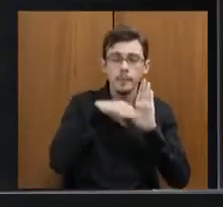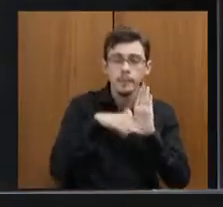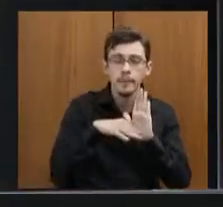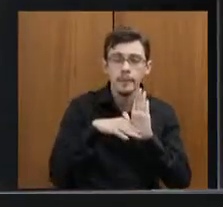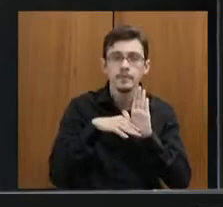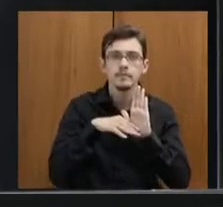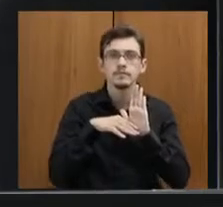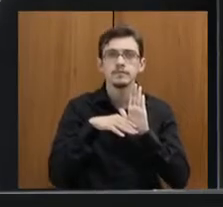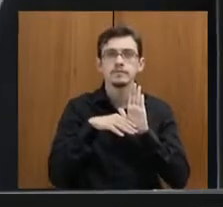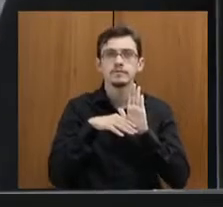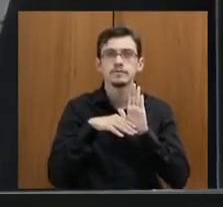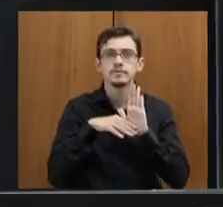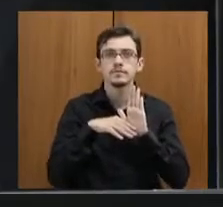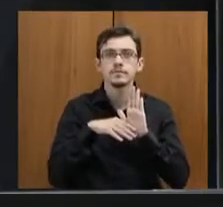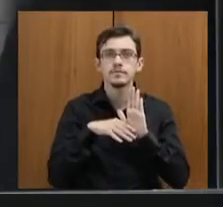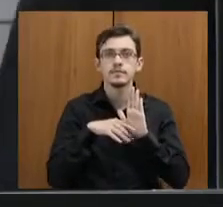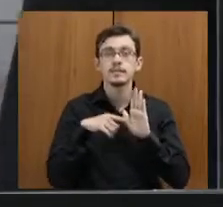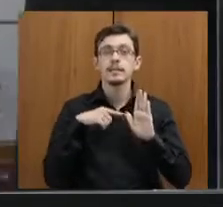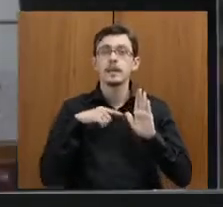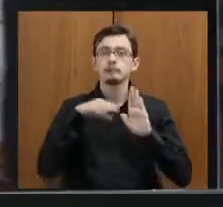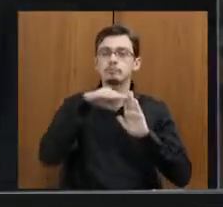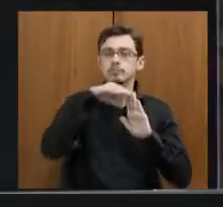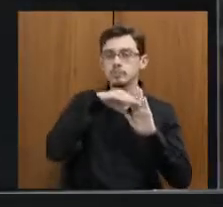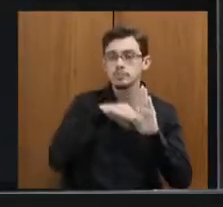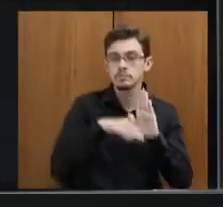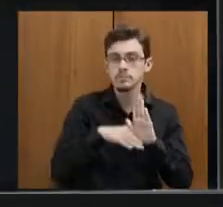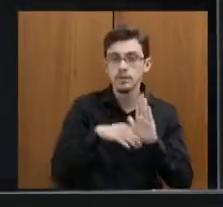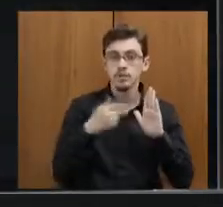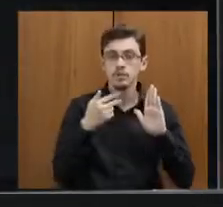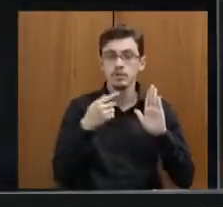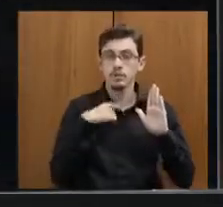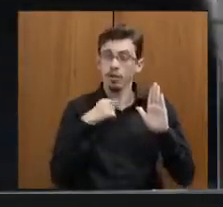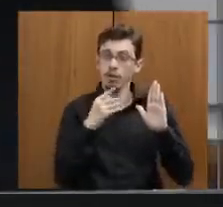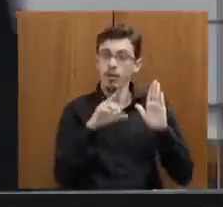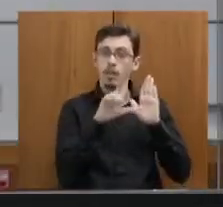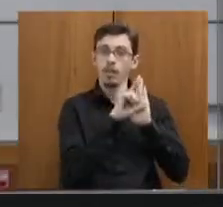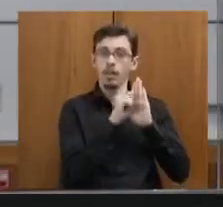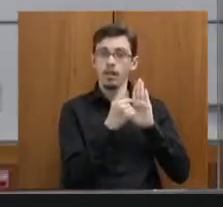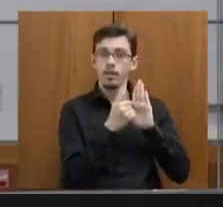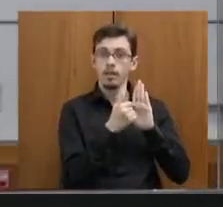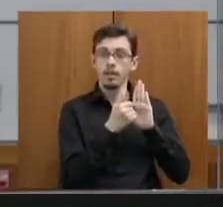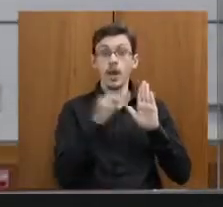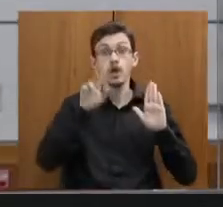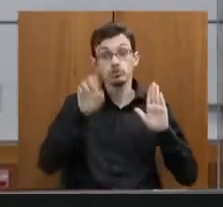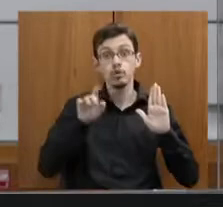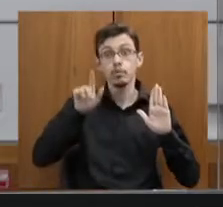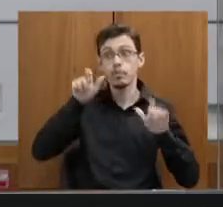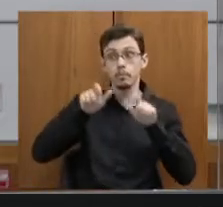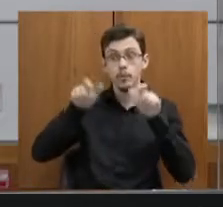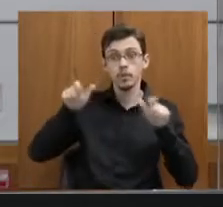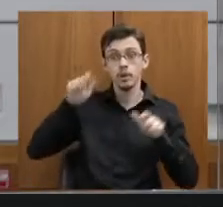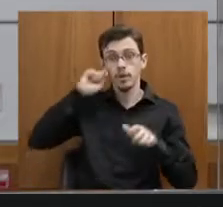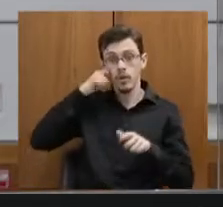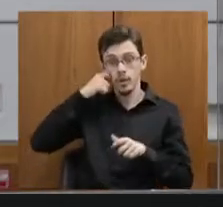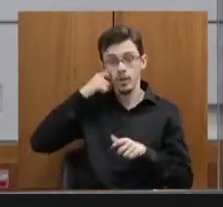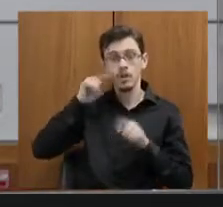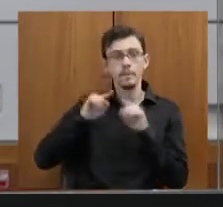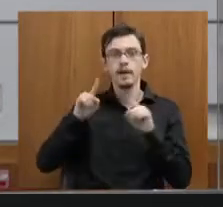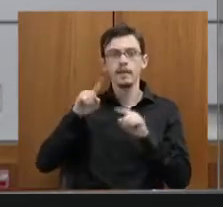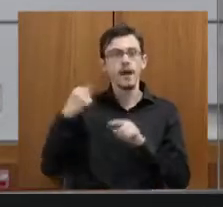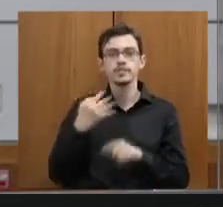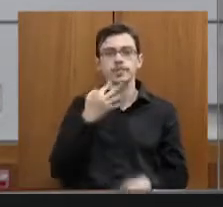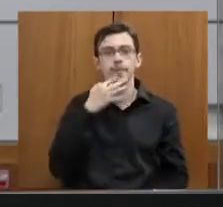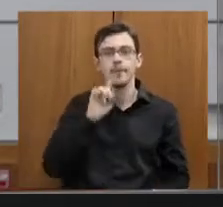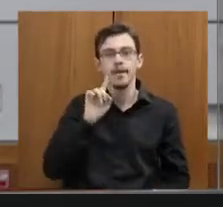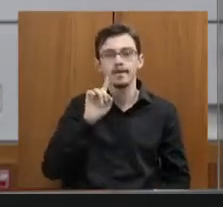algumas coisas e tira a palavra muitas algumas coisas estão colocadas no papel sobre nós para nós mas a gente às vezes não